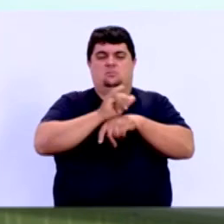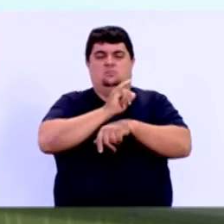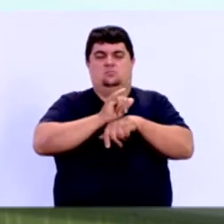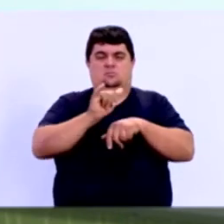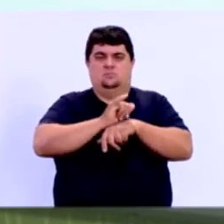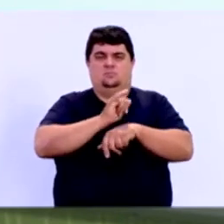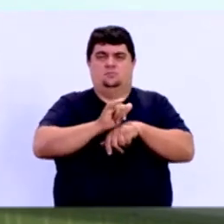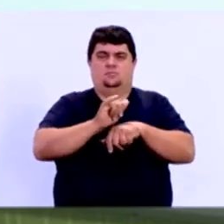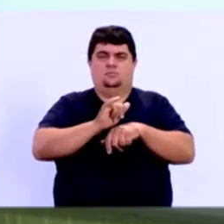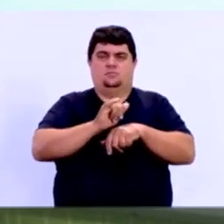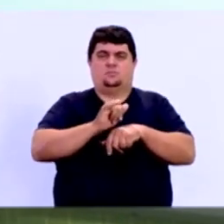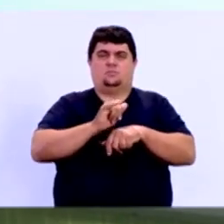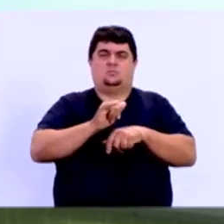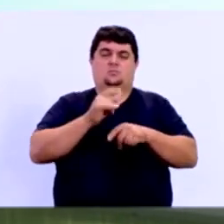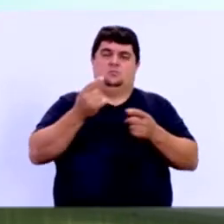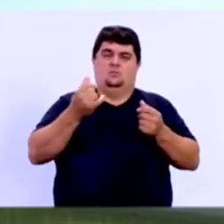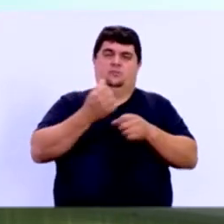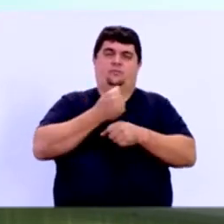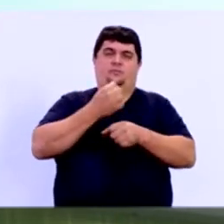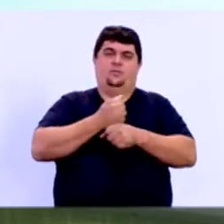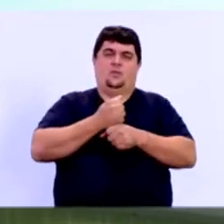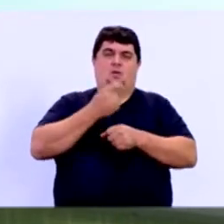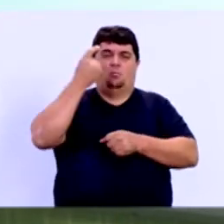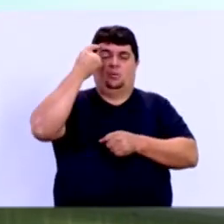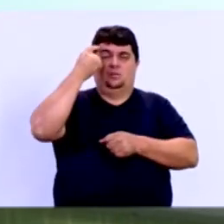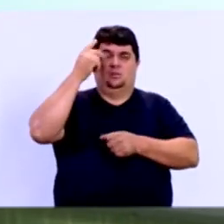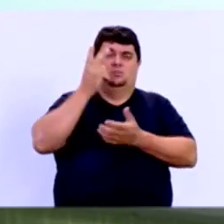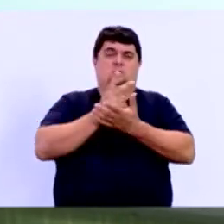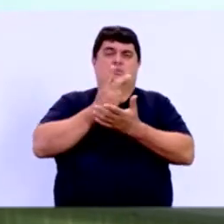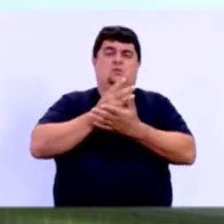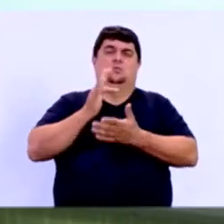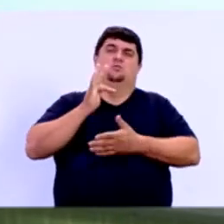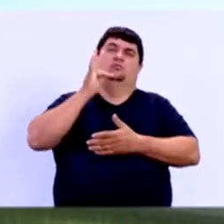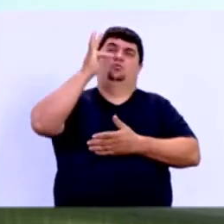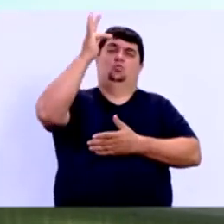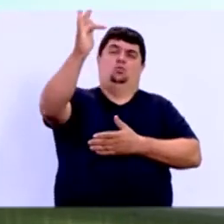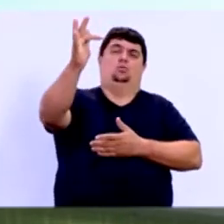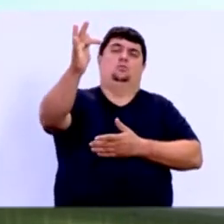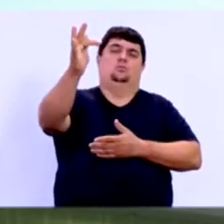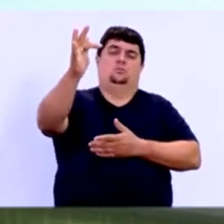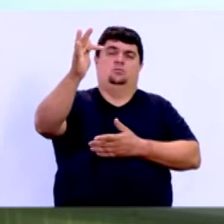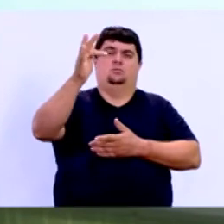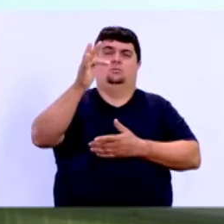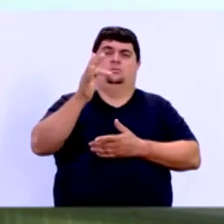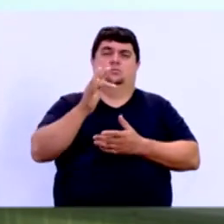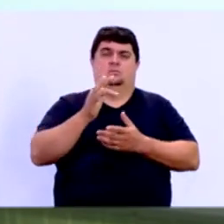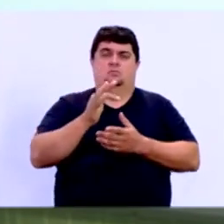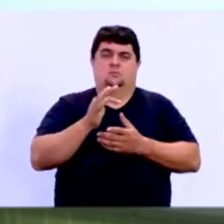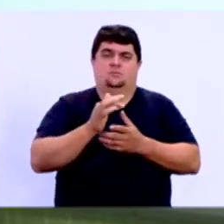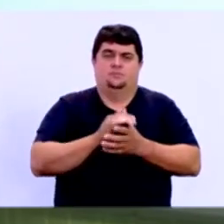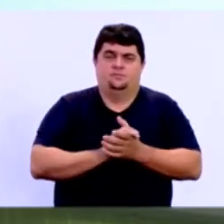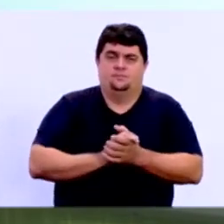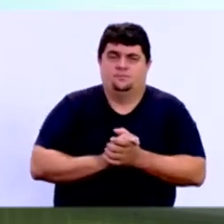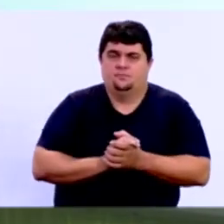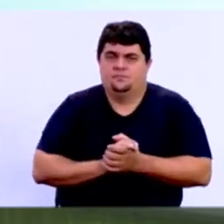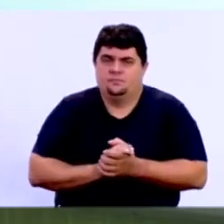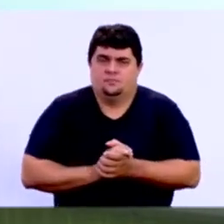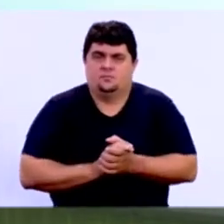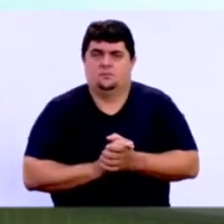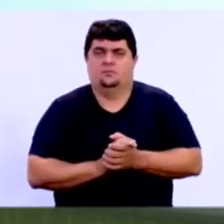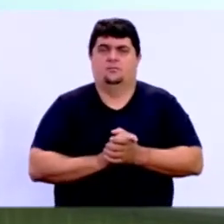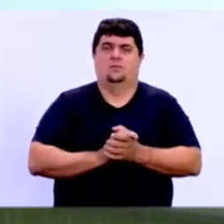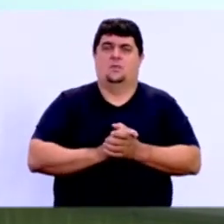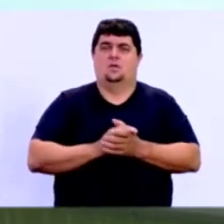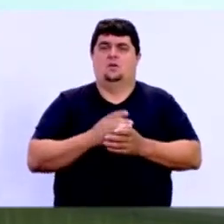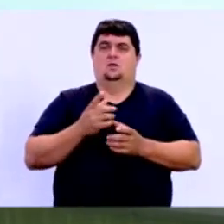você monte o seu planejamento financeiro visando cenários futuros, visando o horizonte futuro, né?